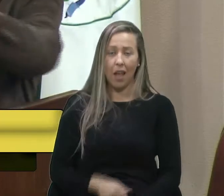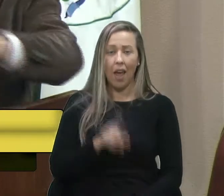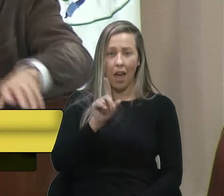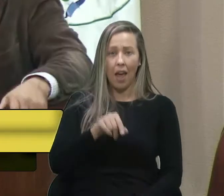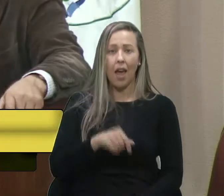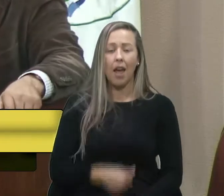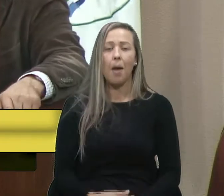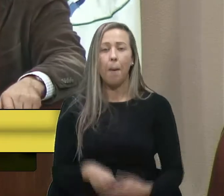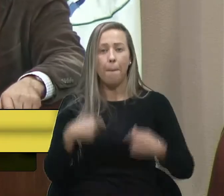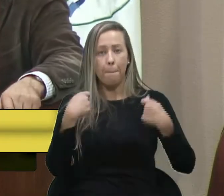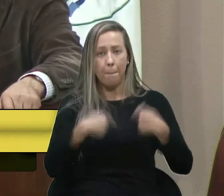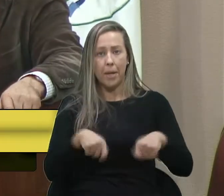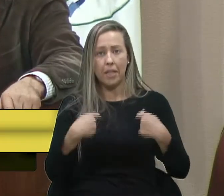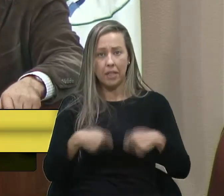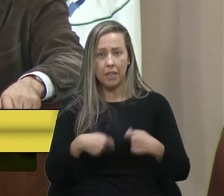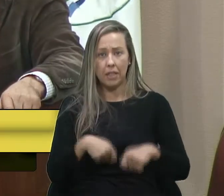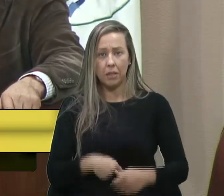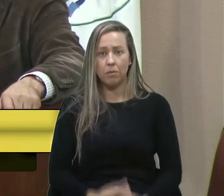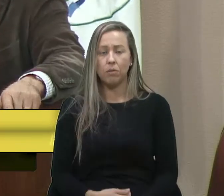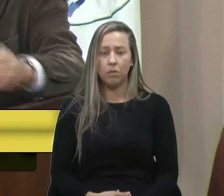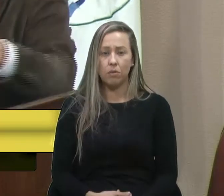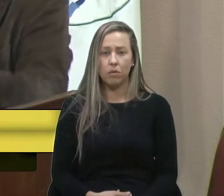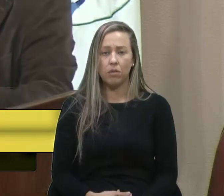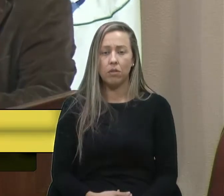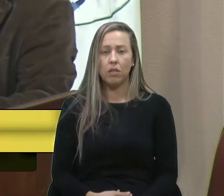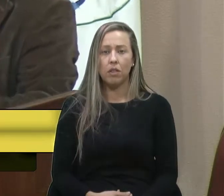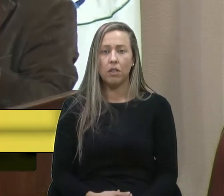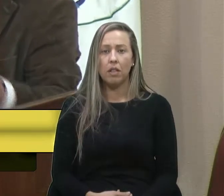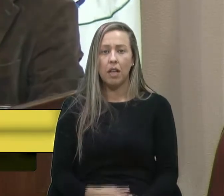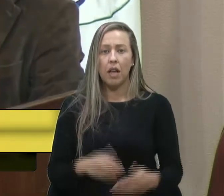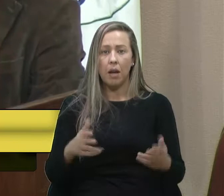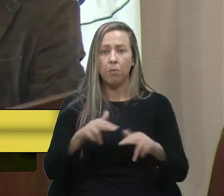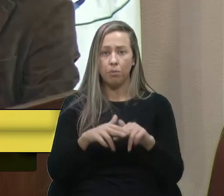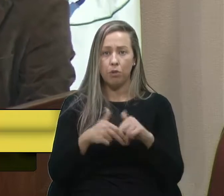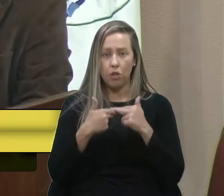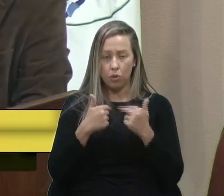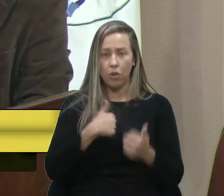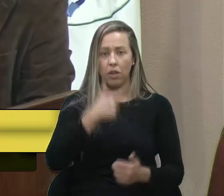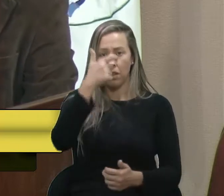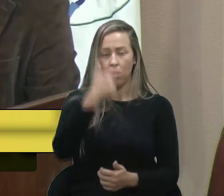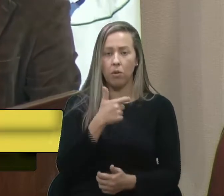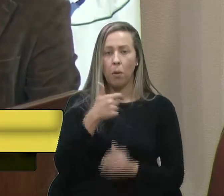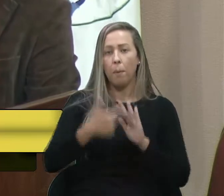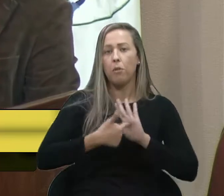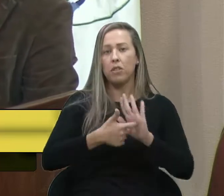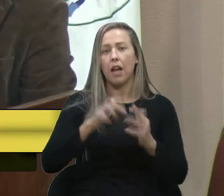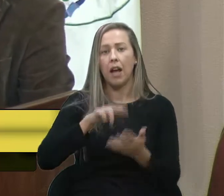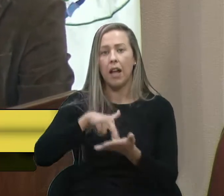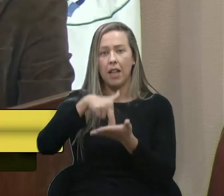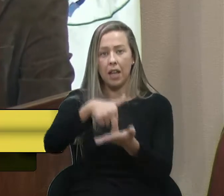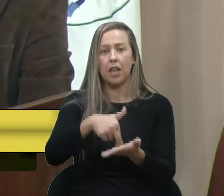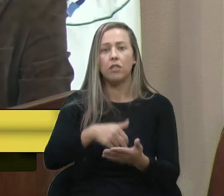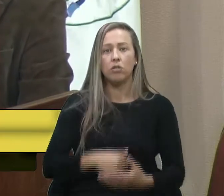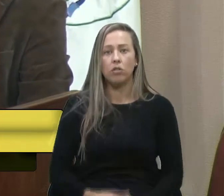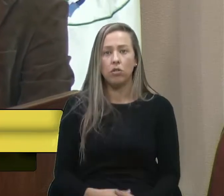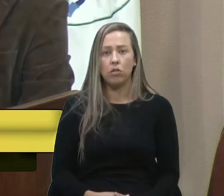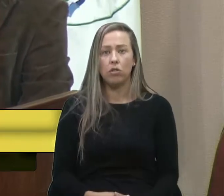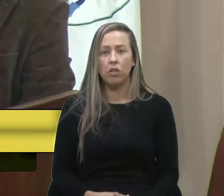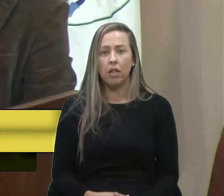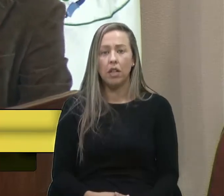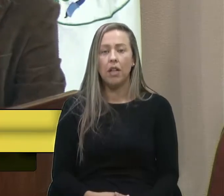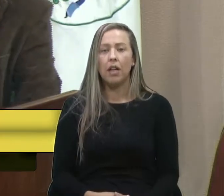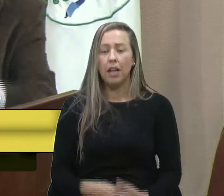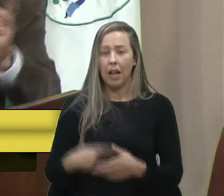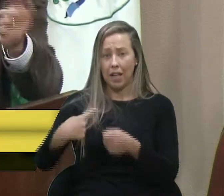que precisamos dar. É para isso que eu estou aqui, mostrar a realidade para a população. O município não está se negando